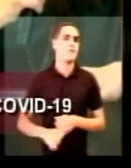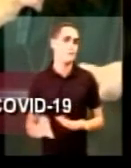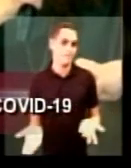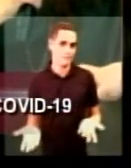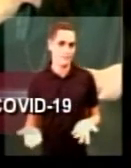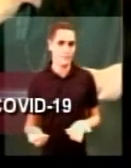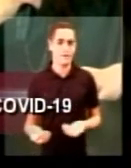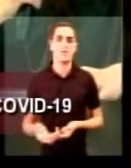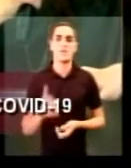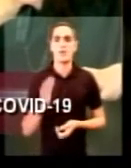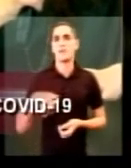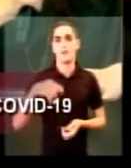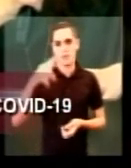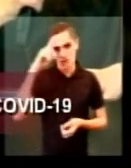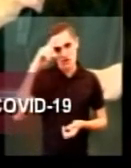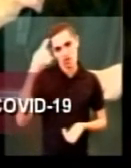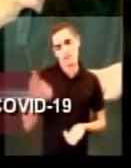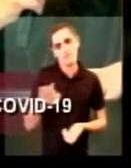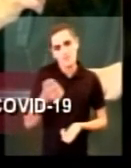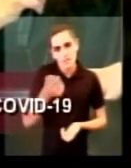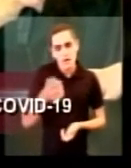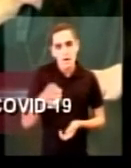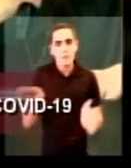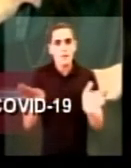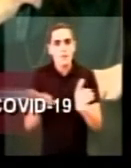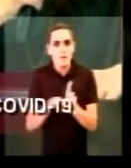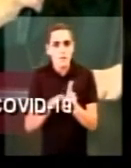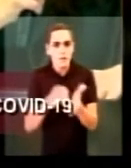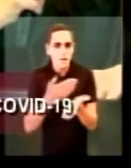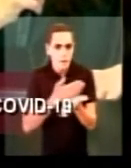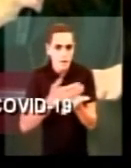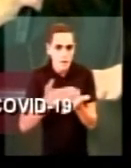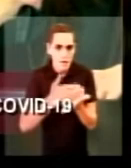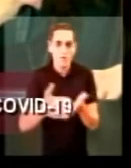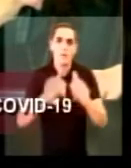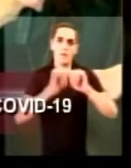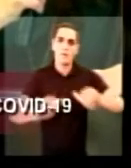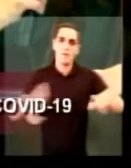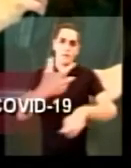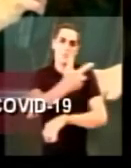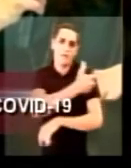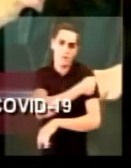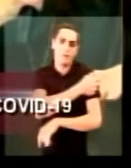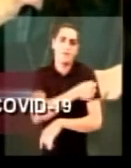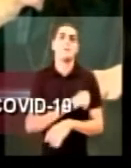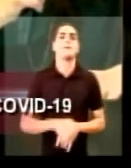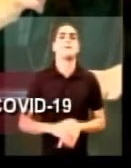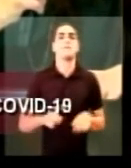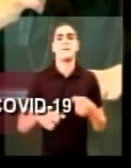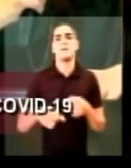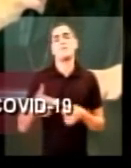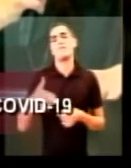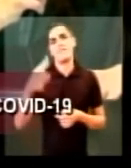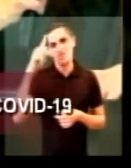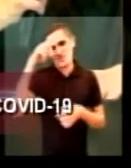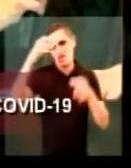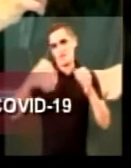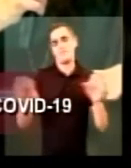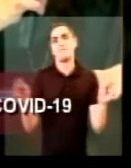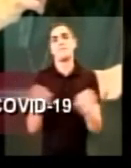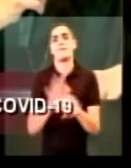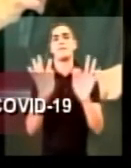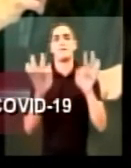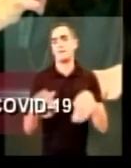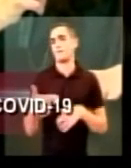para acabar. Vamos vacinar certamente o ano todo. E foi criado um comitê municipal, né, para a operacionalização dessa campanha de